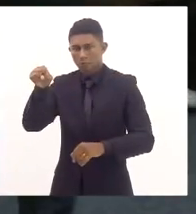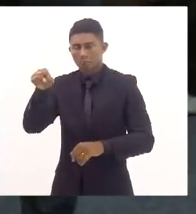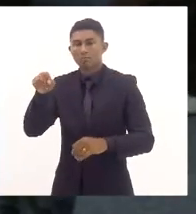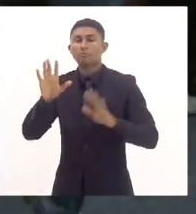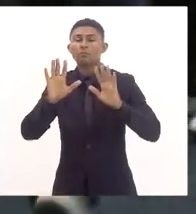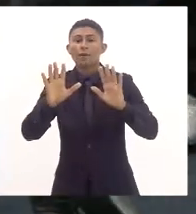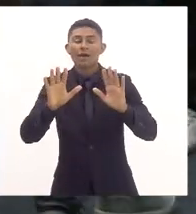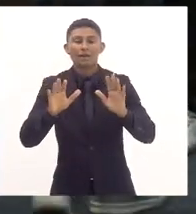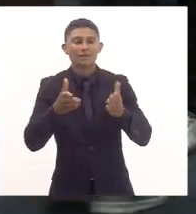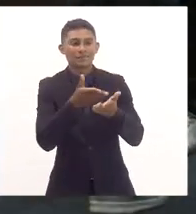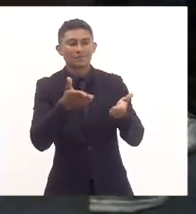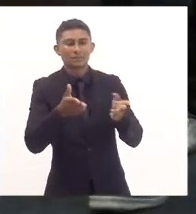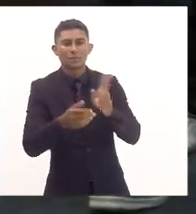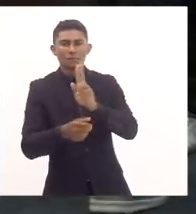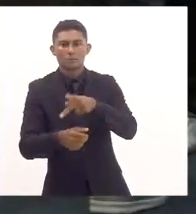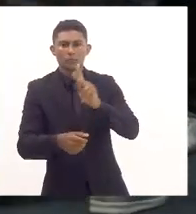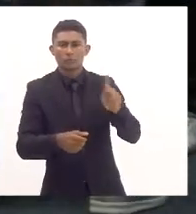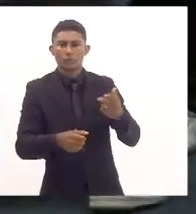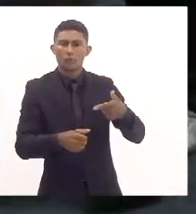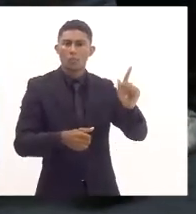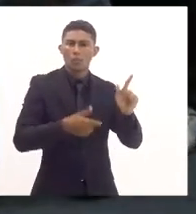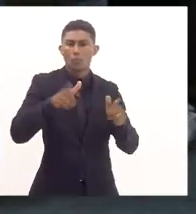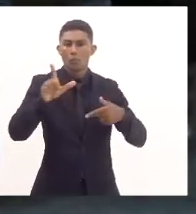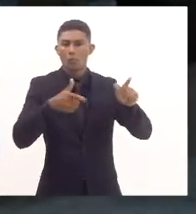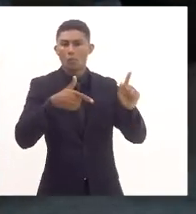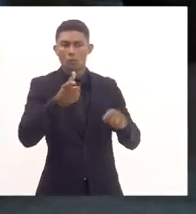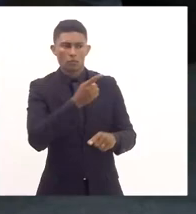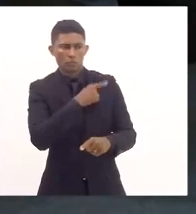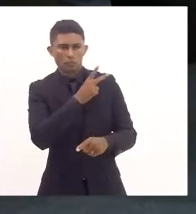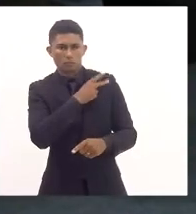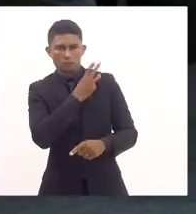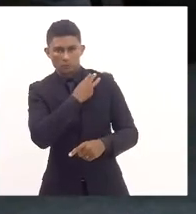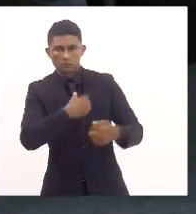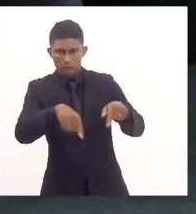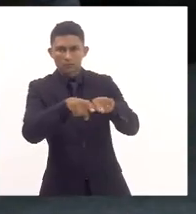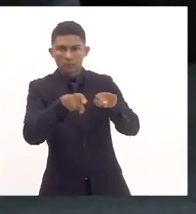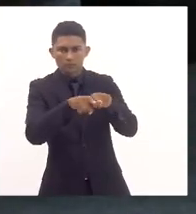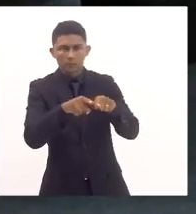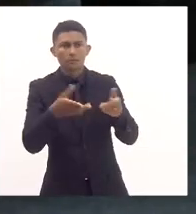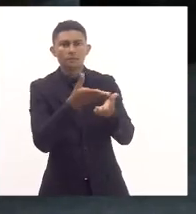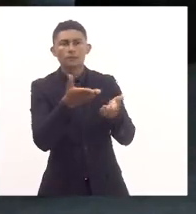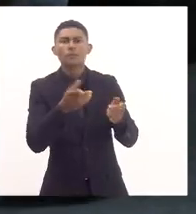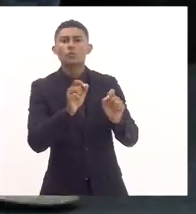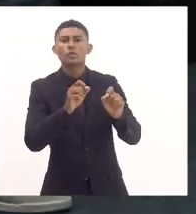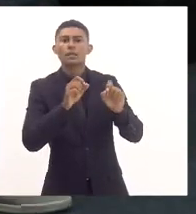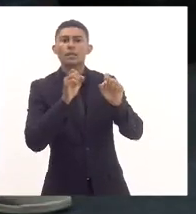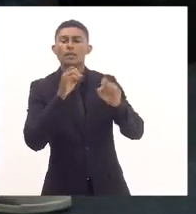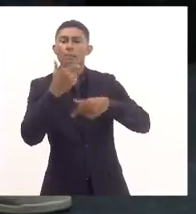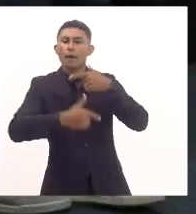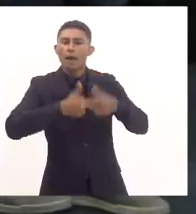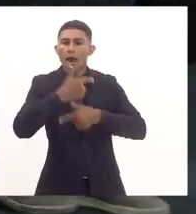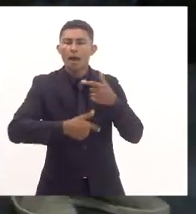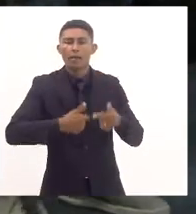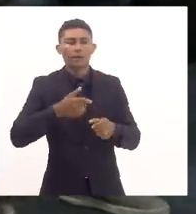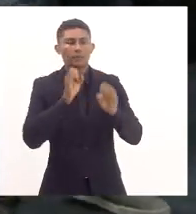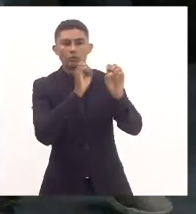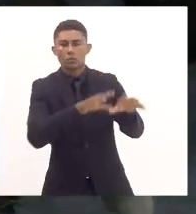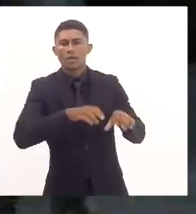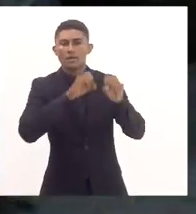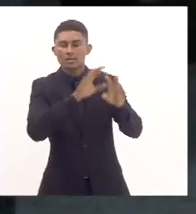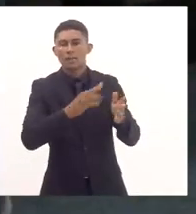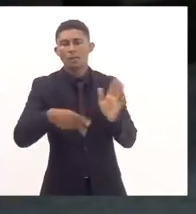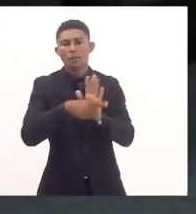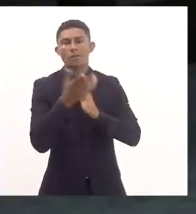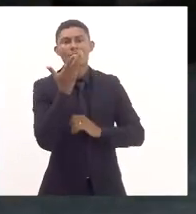diferente dos demais professores de nível médio especializado são aqueles que trabalham na educação infantil cuja